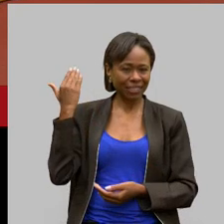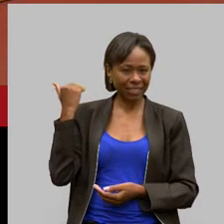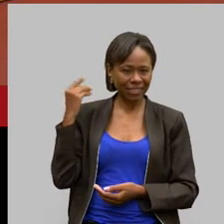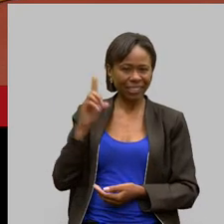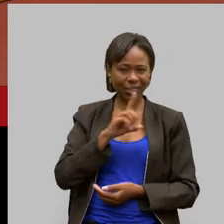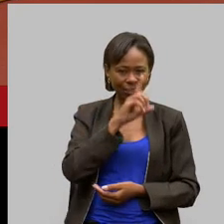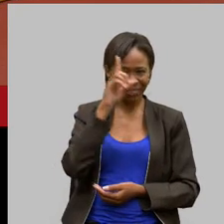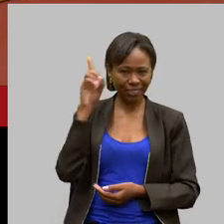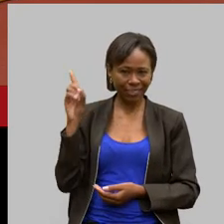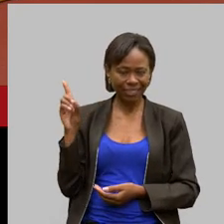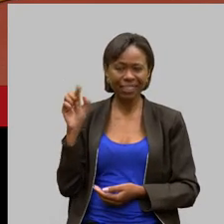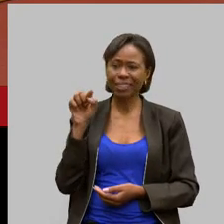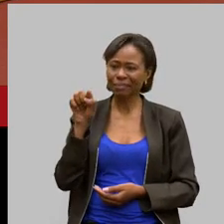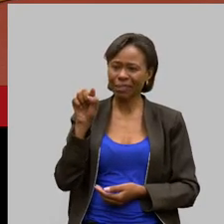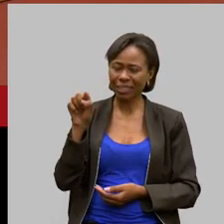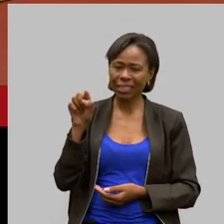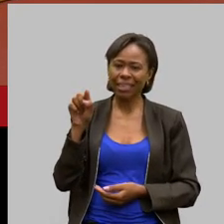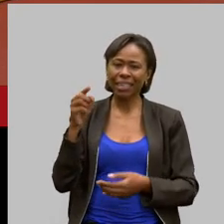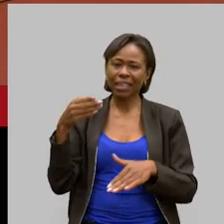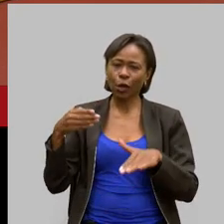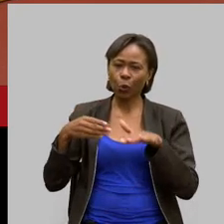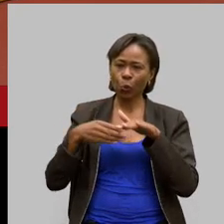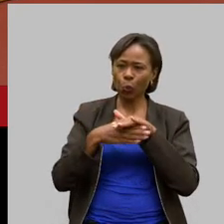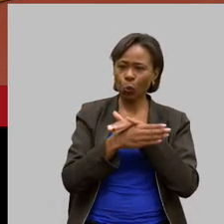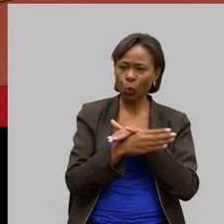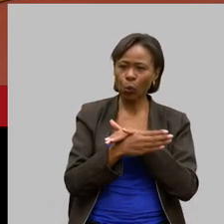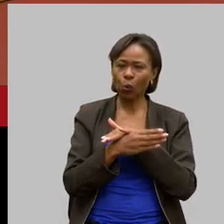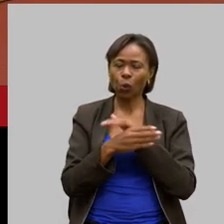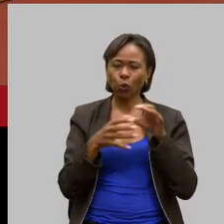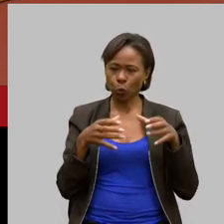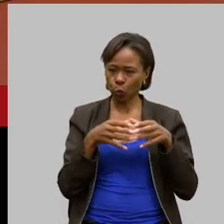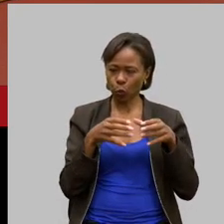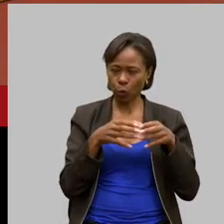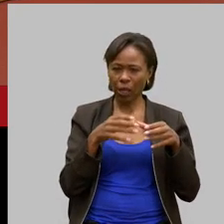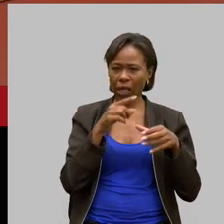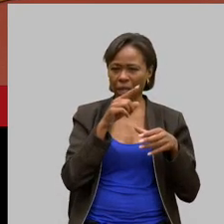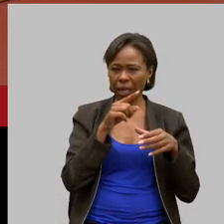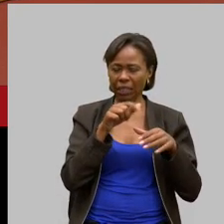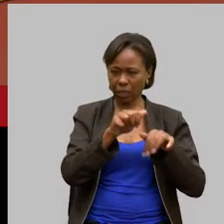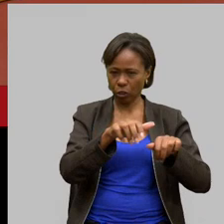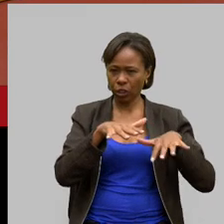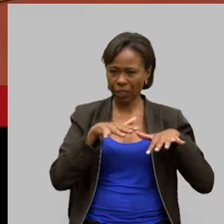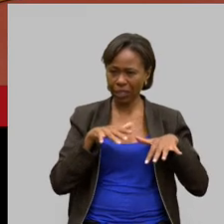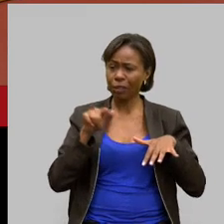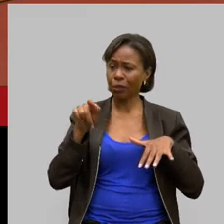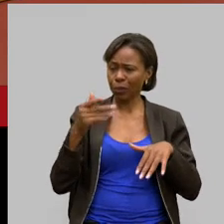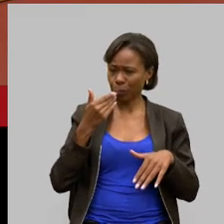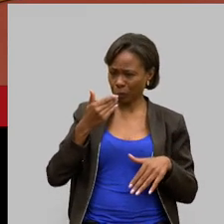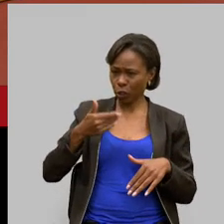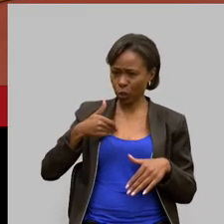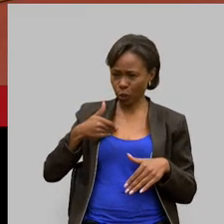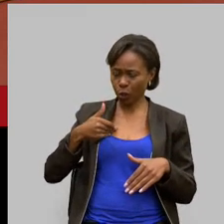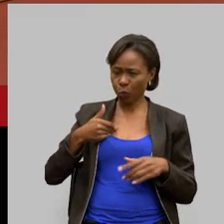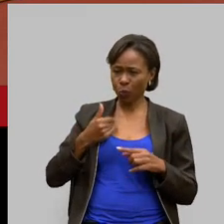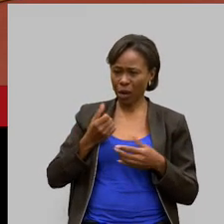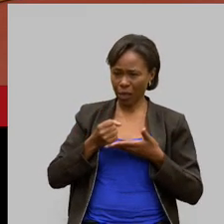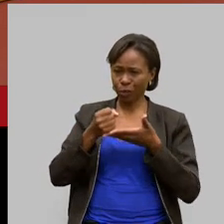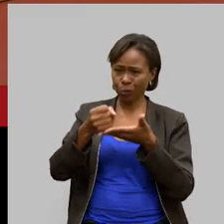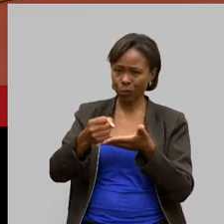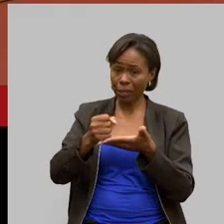eu entrando no comitê do do Reginaldo e você falou comigo me ajuda era sua primeira